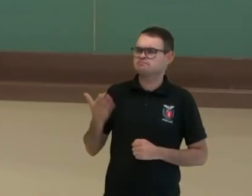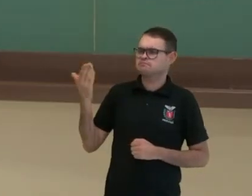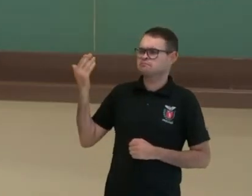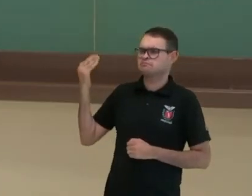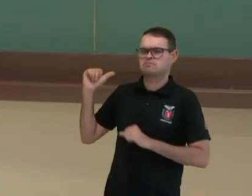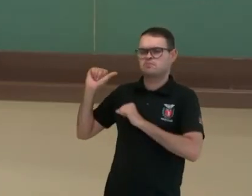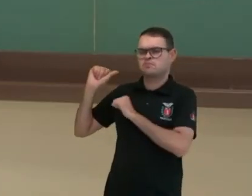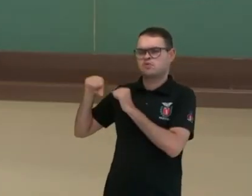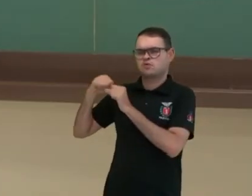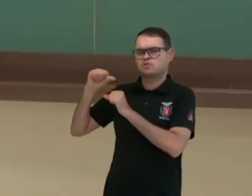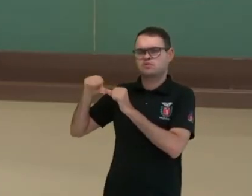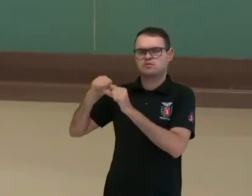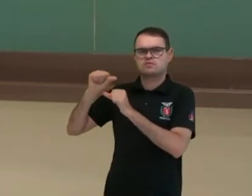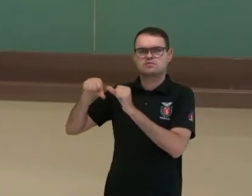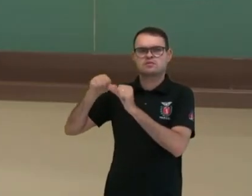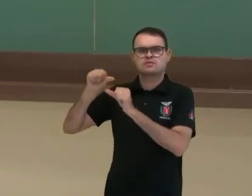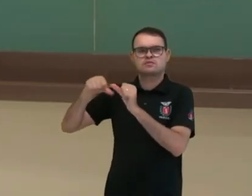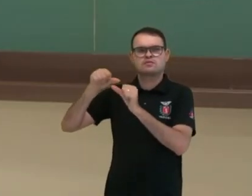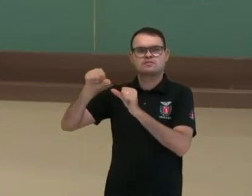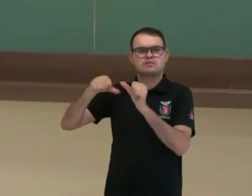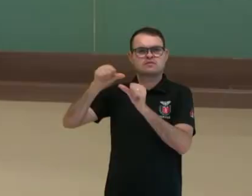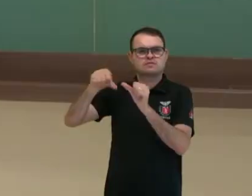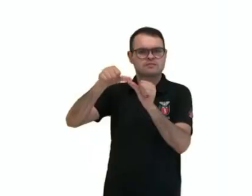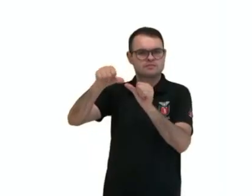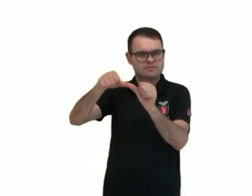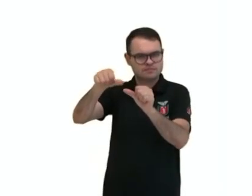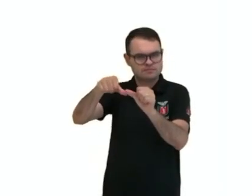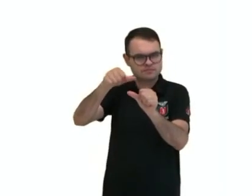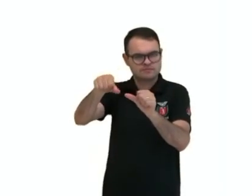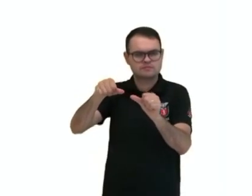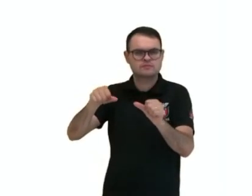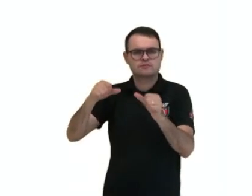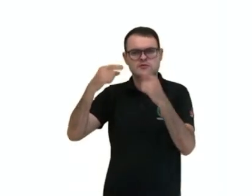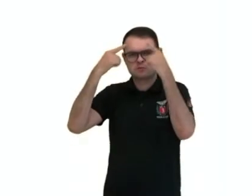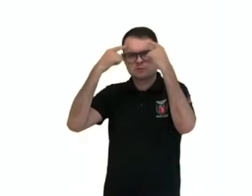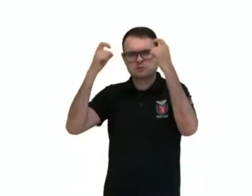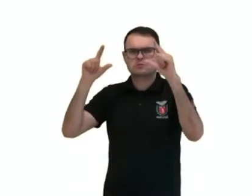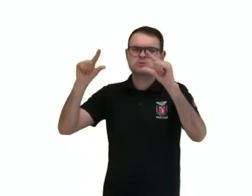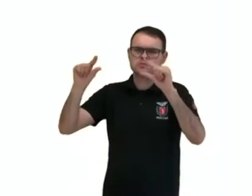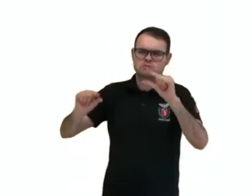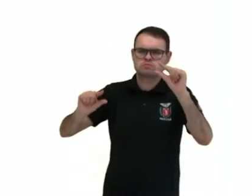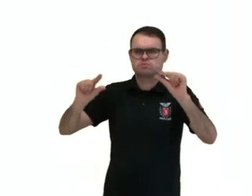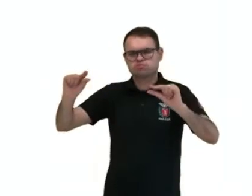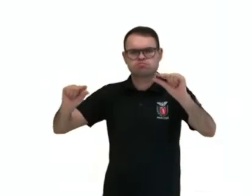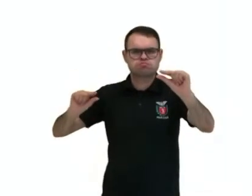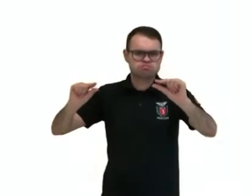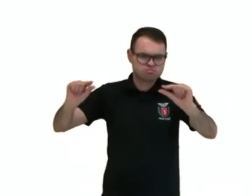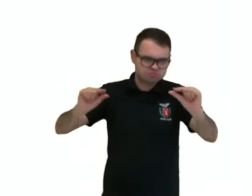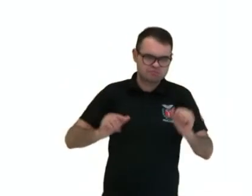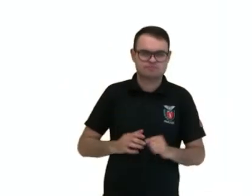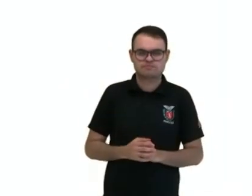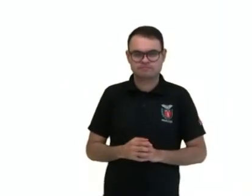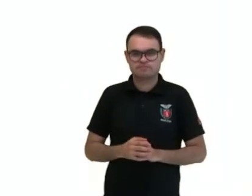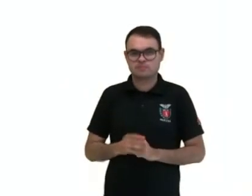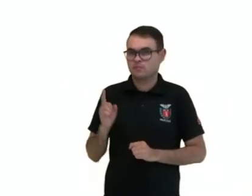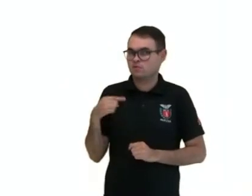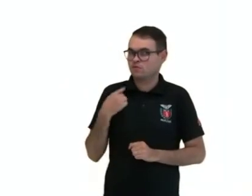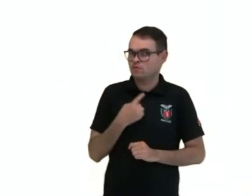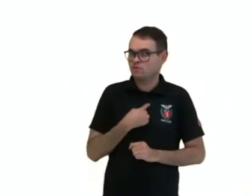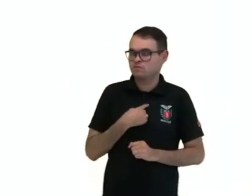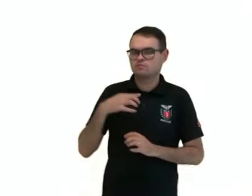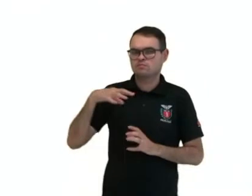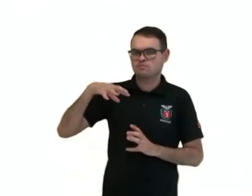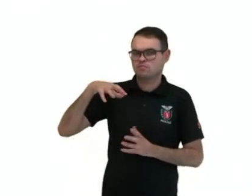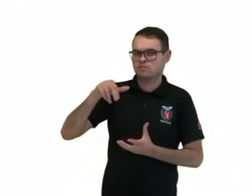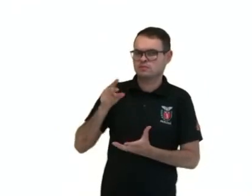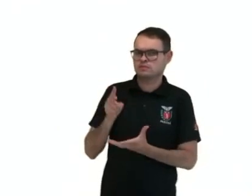mudanças foram acontecendo. Então outras mudanças menos violentas foram graduais. Então o nosso planeta